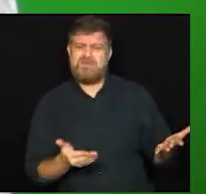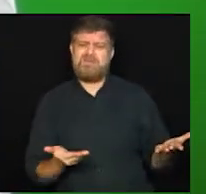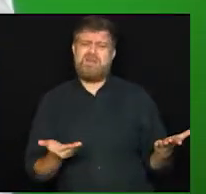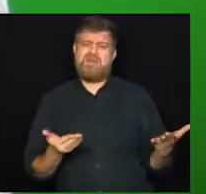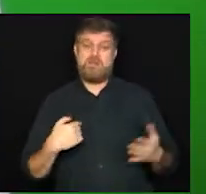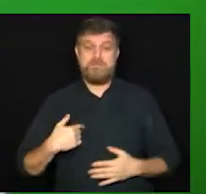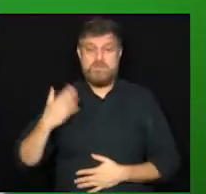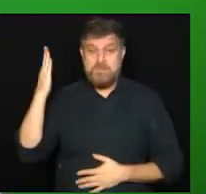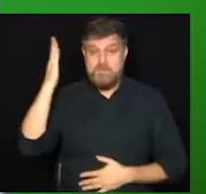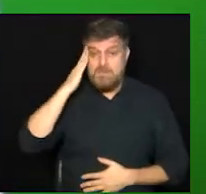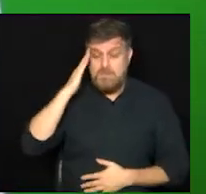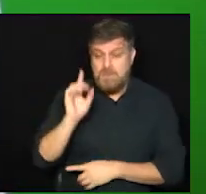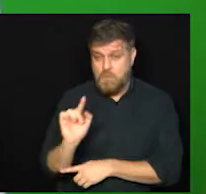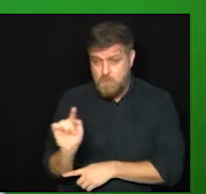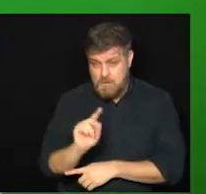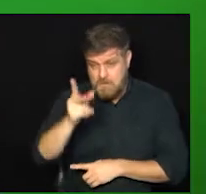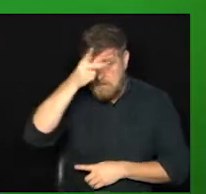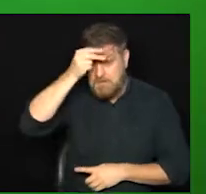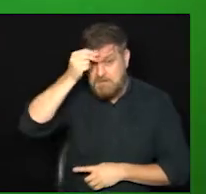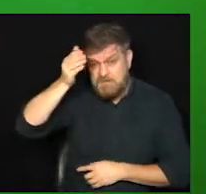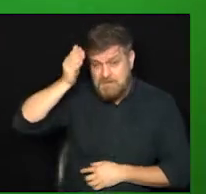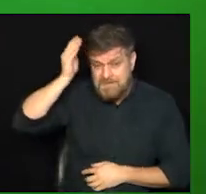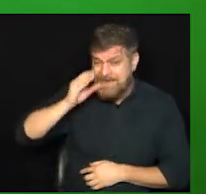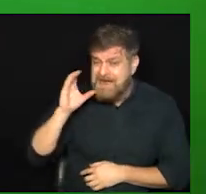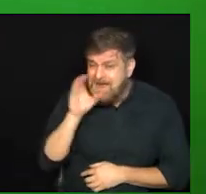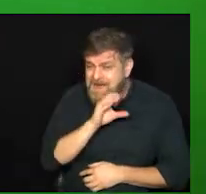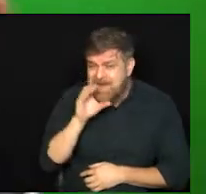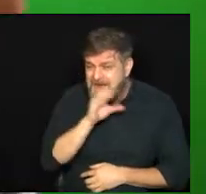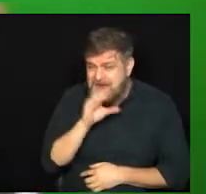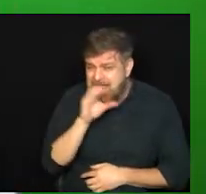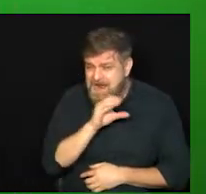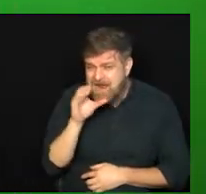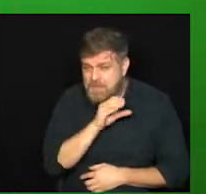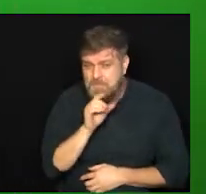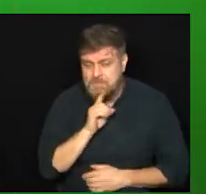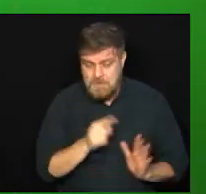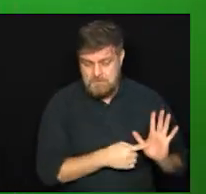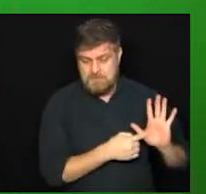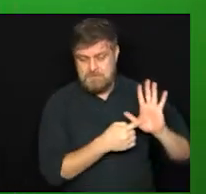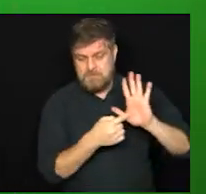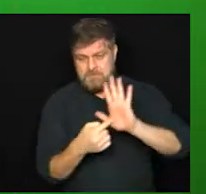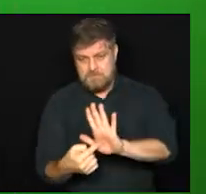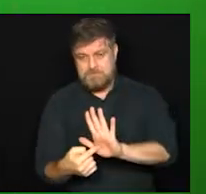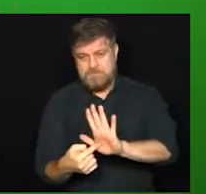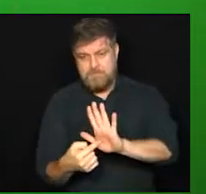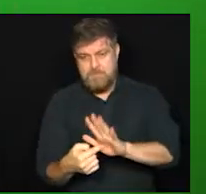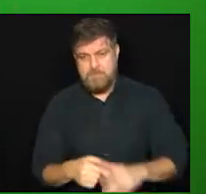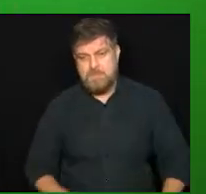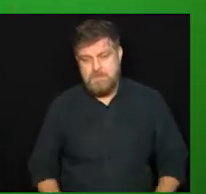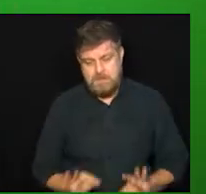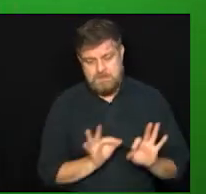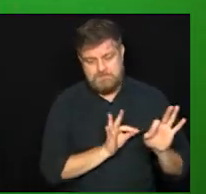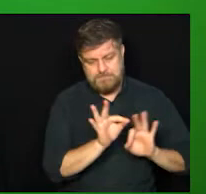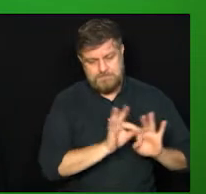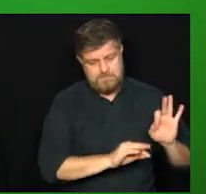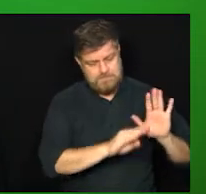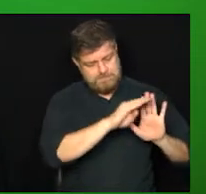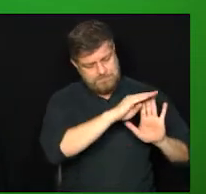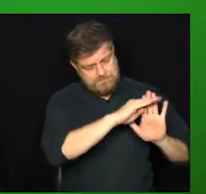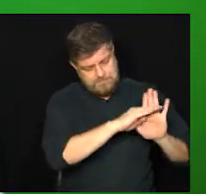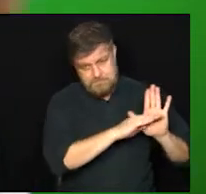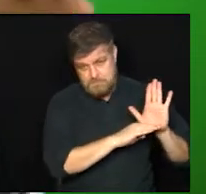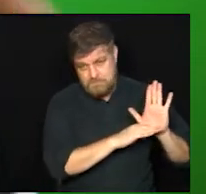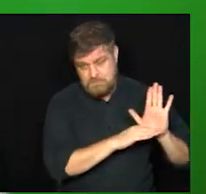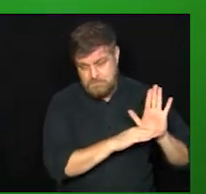que o Executivo, em breve, vai apresentar um projeto para